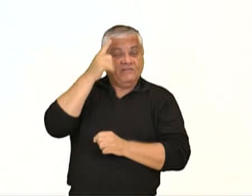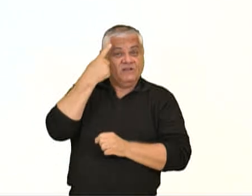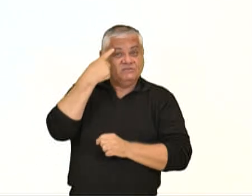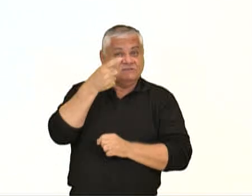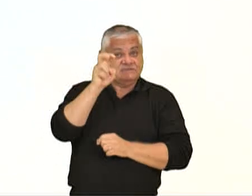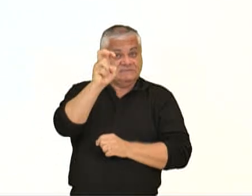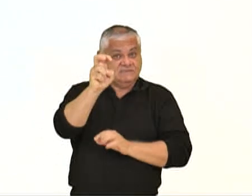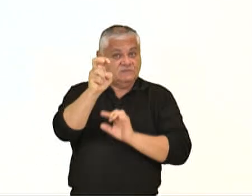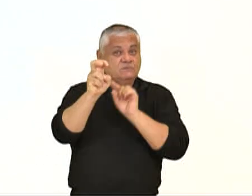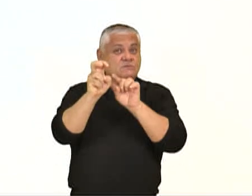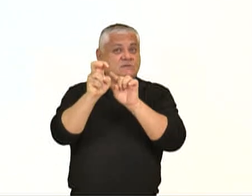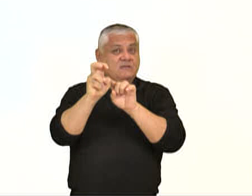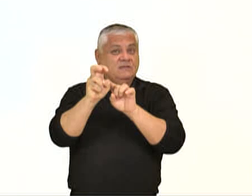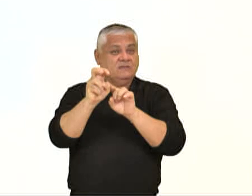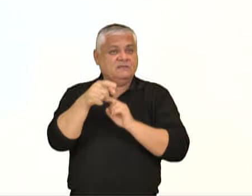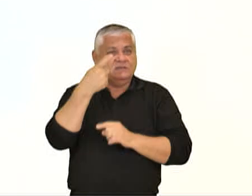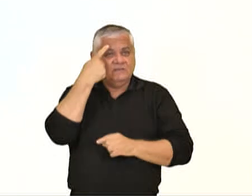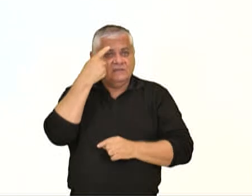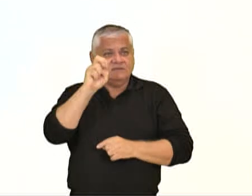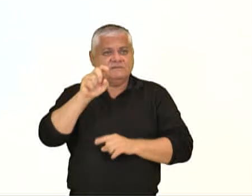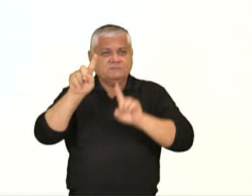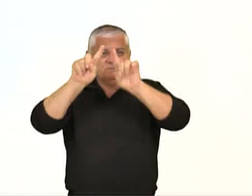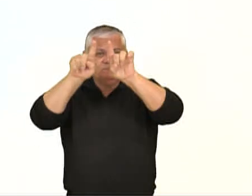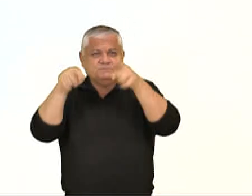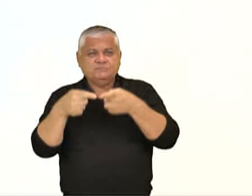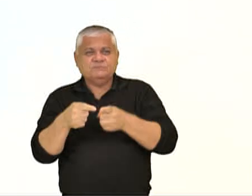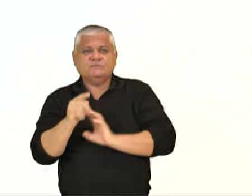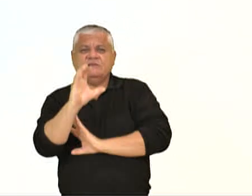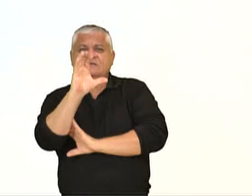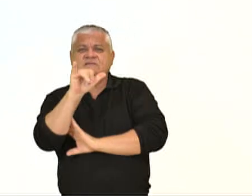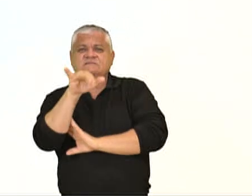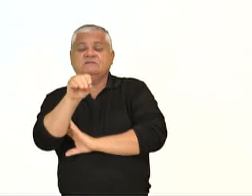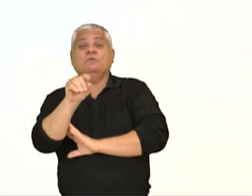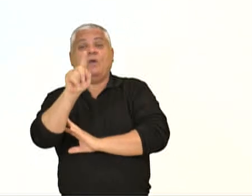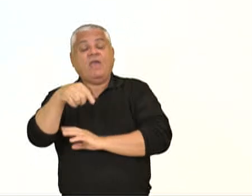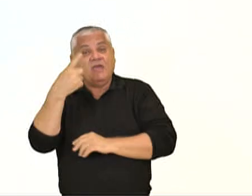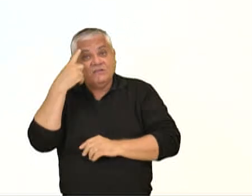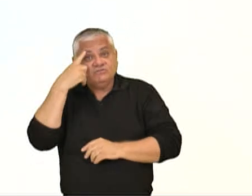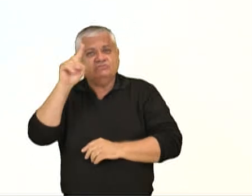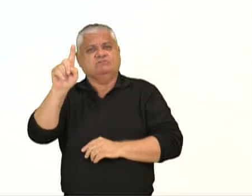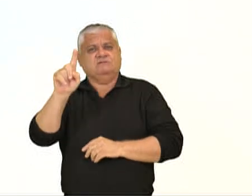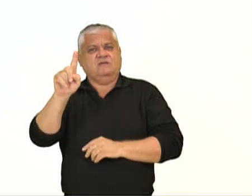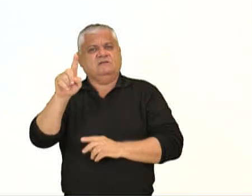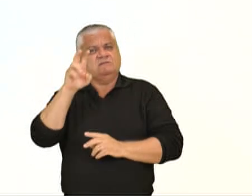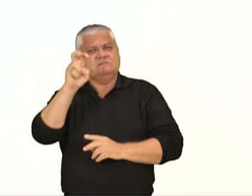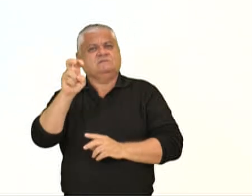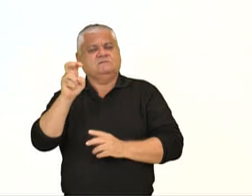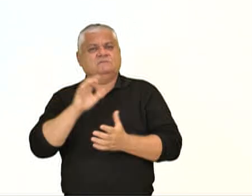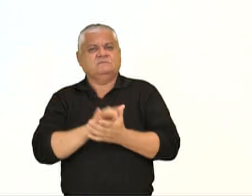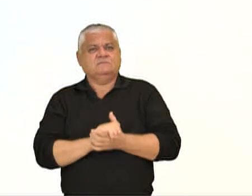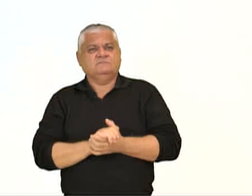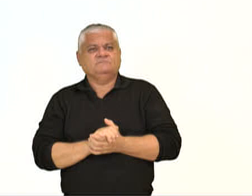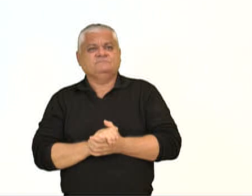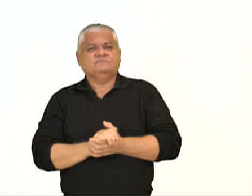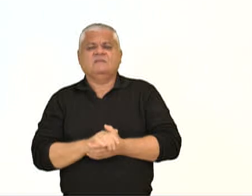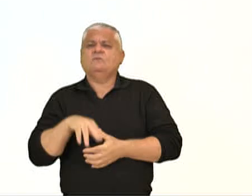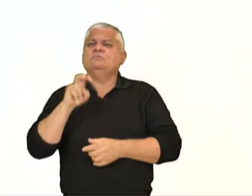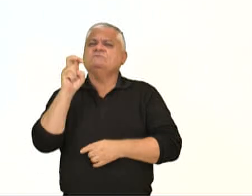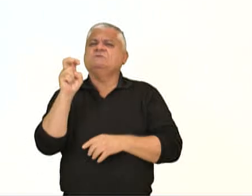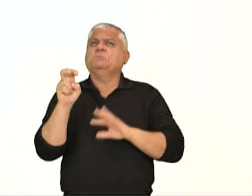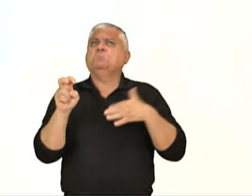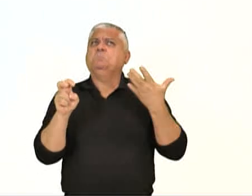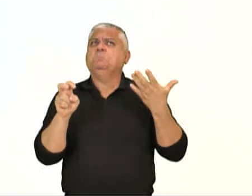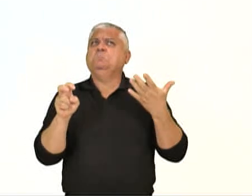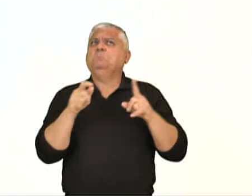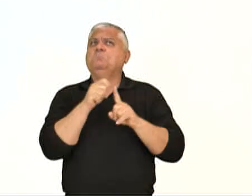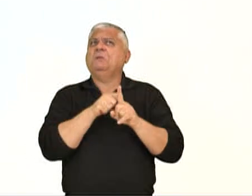aqui? Você sabe? Ah, claro que sabe, né? É a data de quando ocorreu. Veja, mas esse 5 é de quando? De que